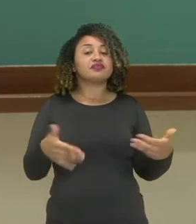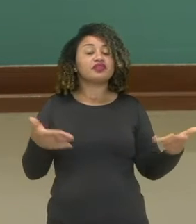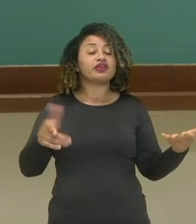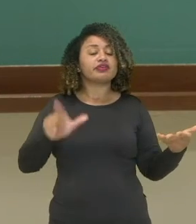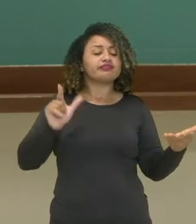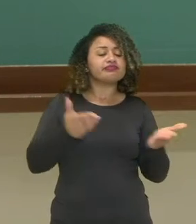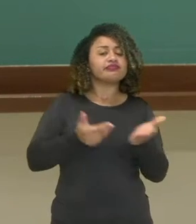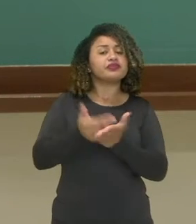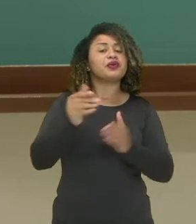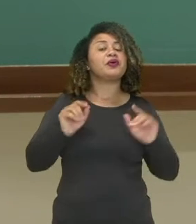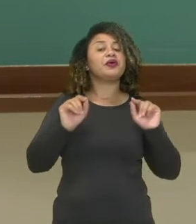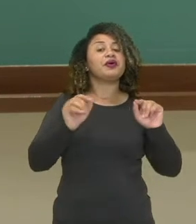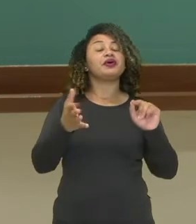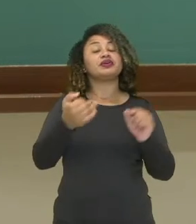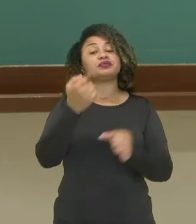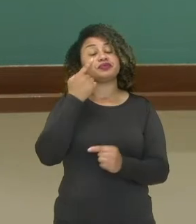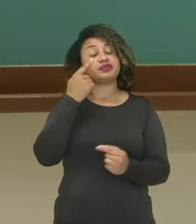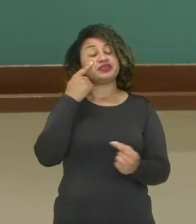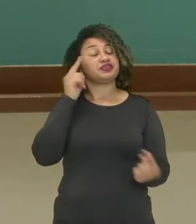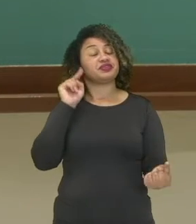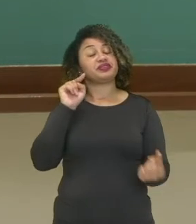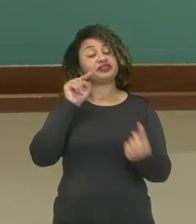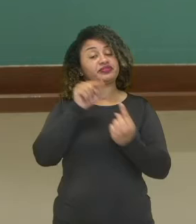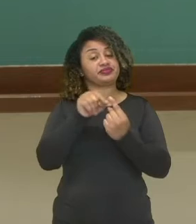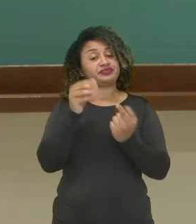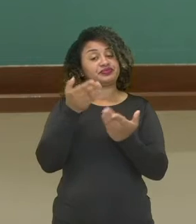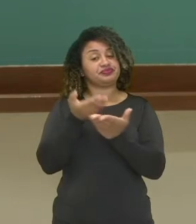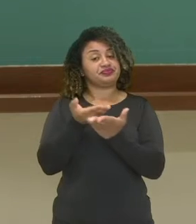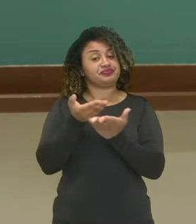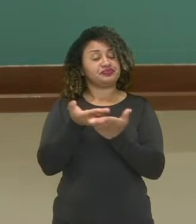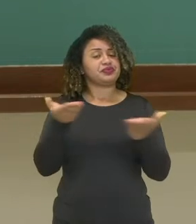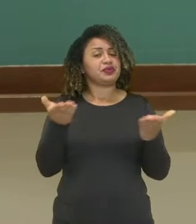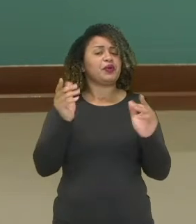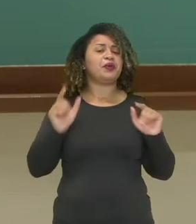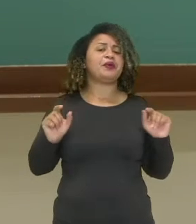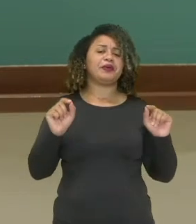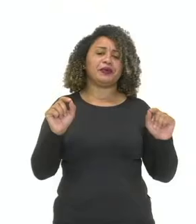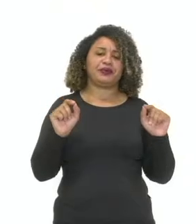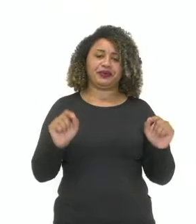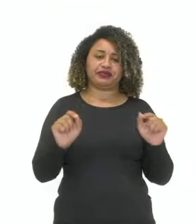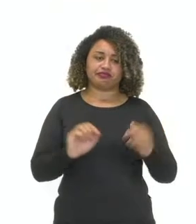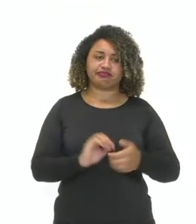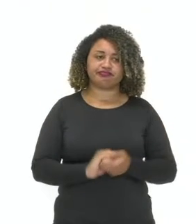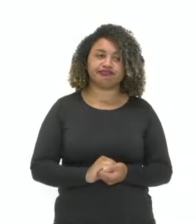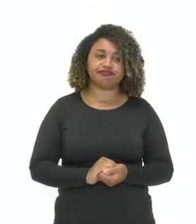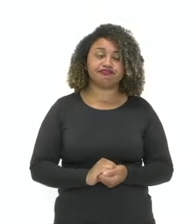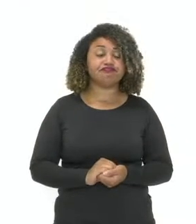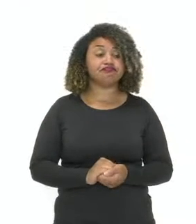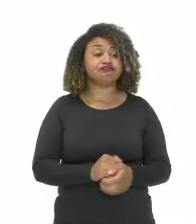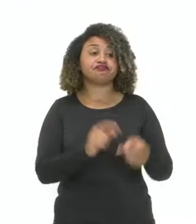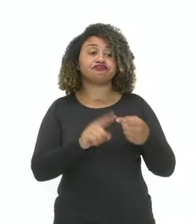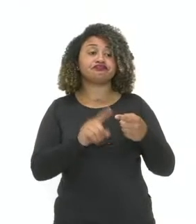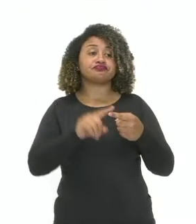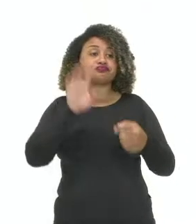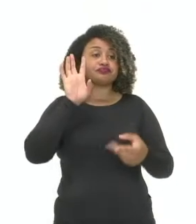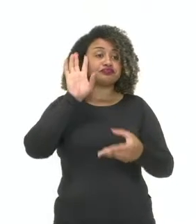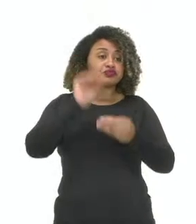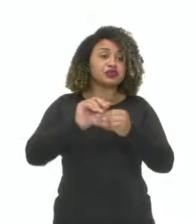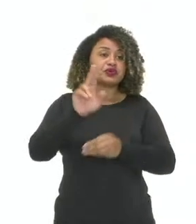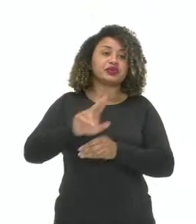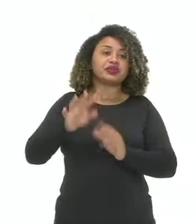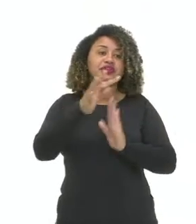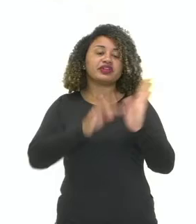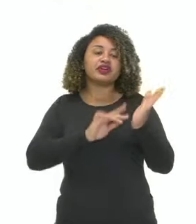de começar, vamos aos nossos objetivos, os objetivos da nossa aula. Compreender, a partir de textos